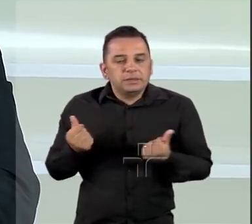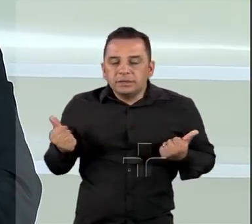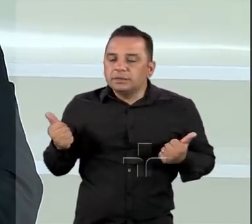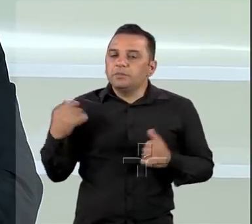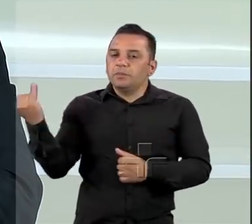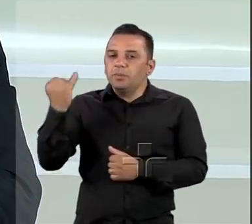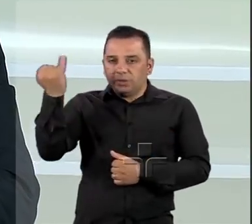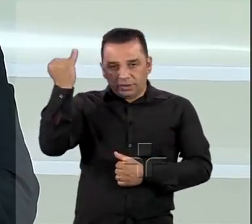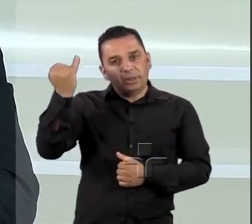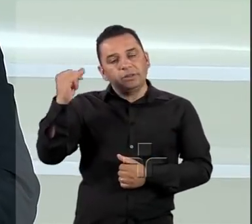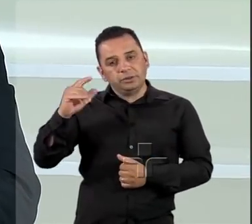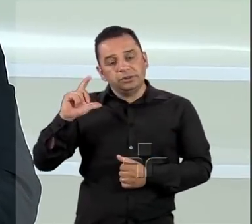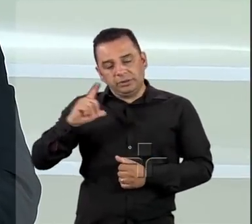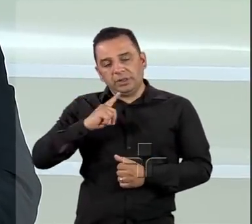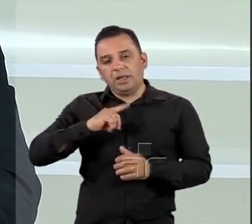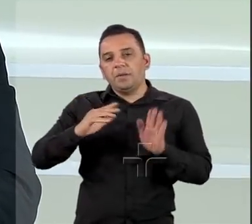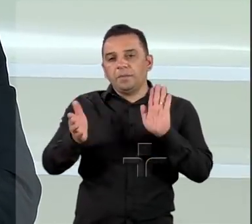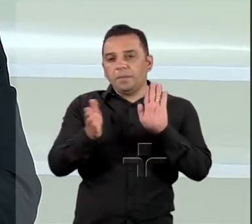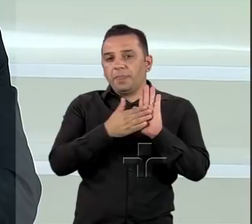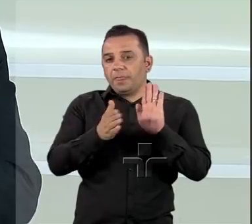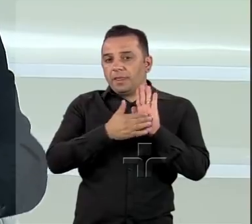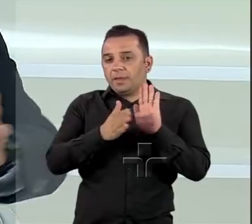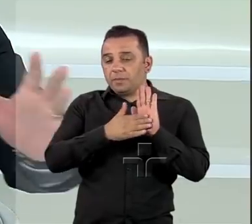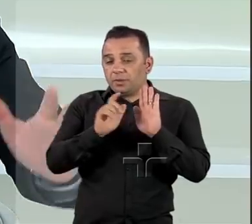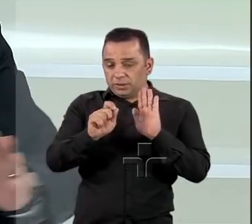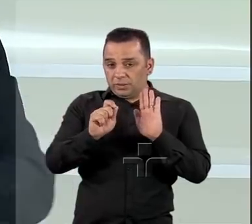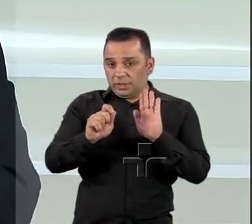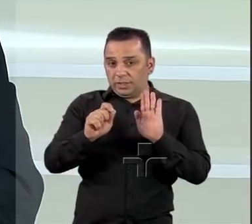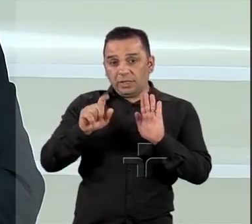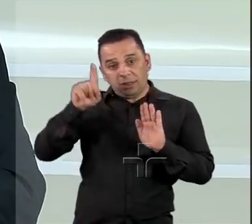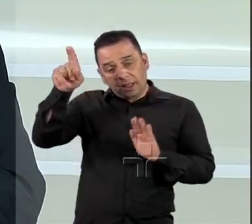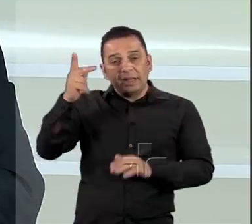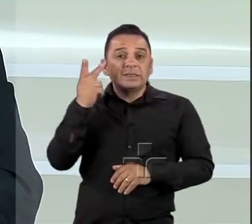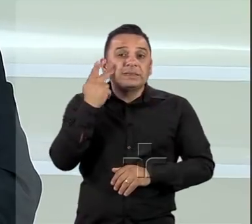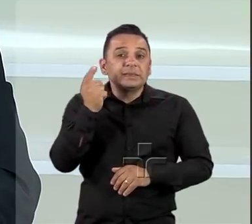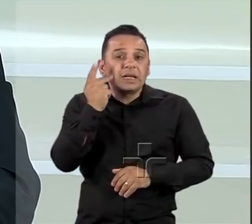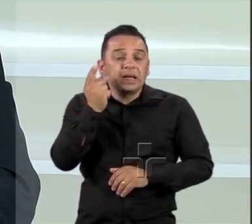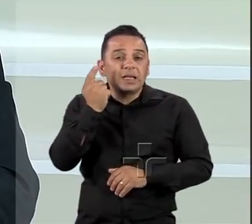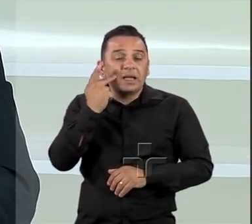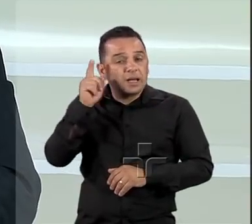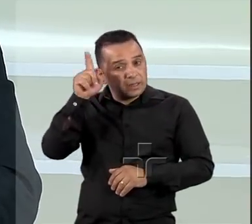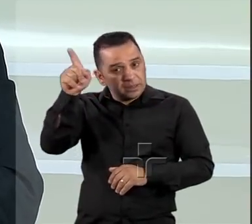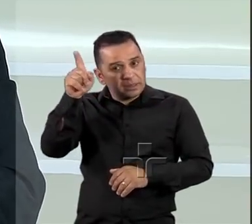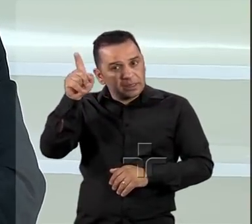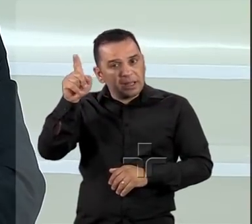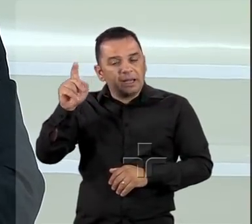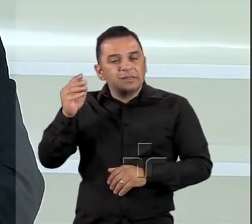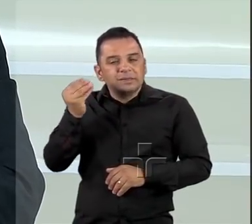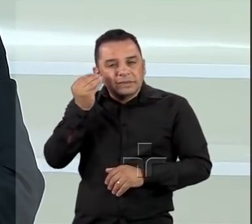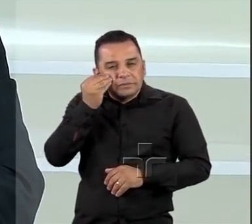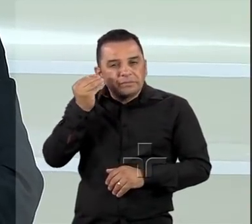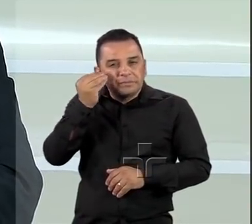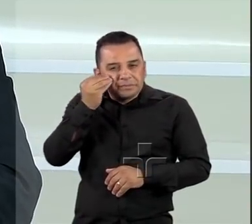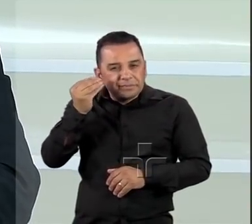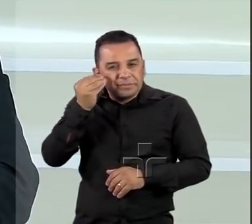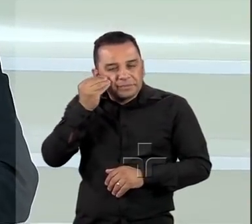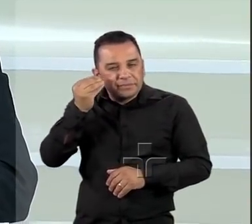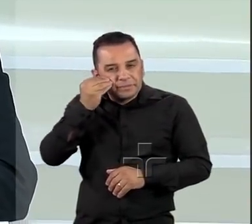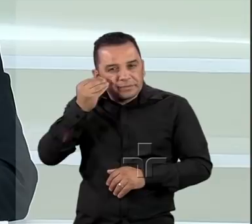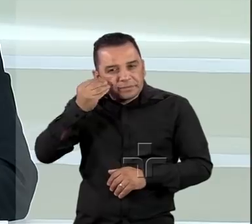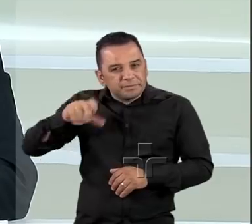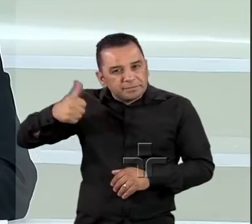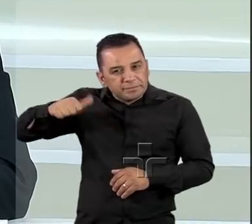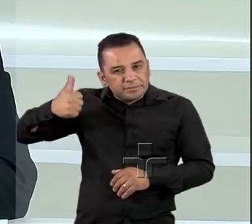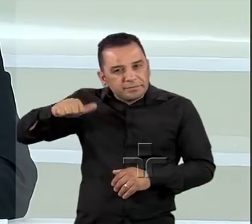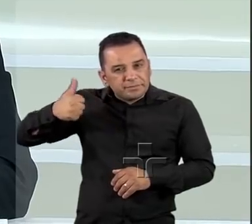dentro das propostas, a lógica debatida, o Ceará funcionou como um local para experimentar situações ao longo dos